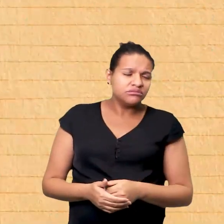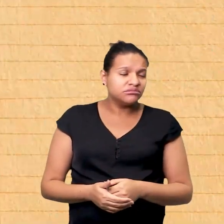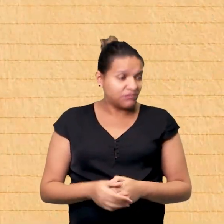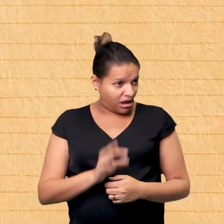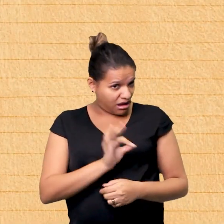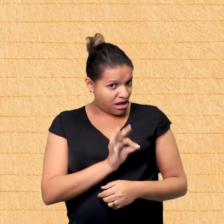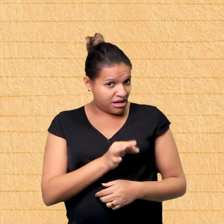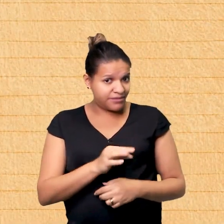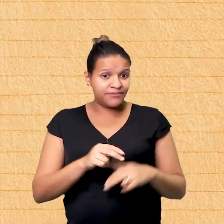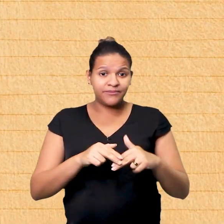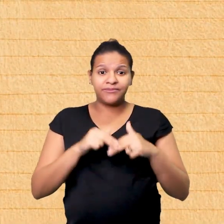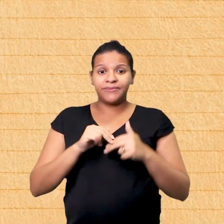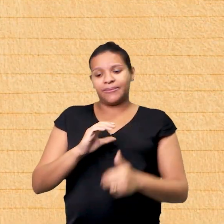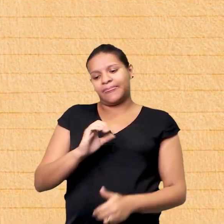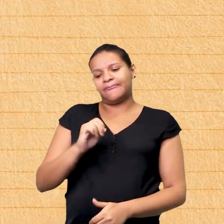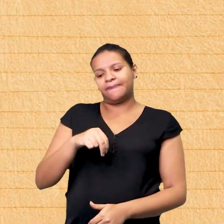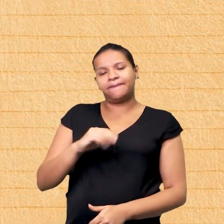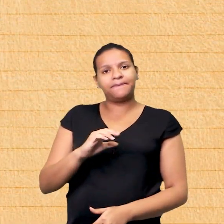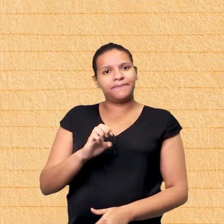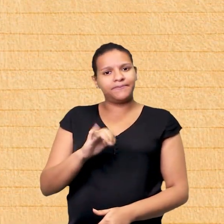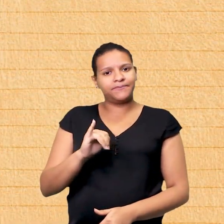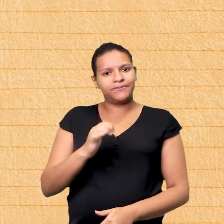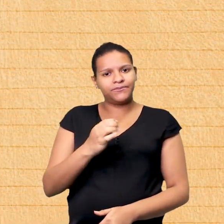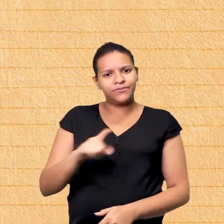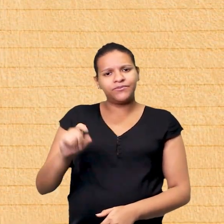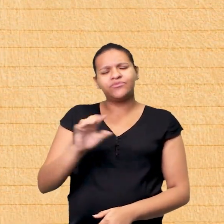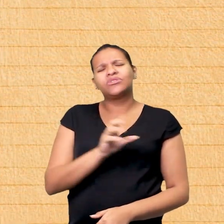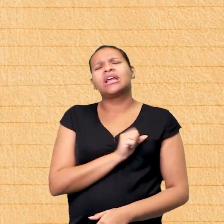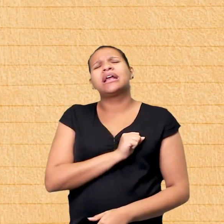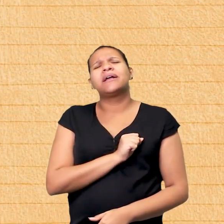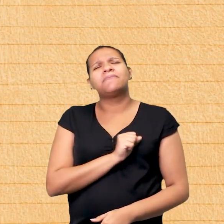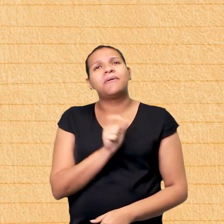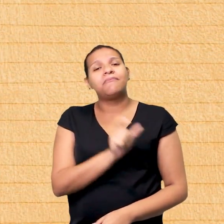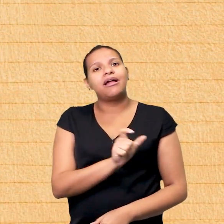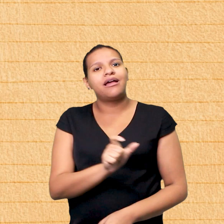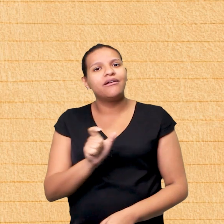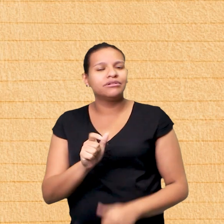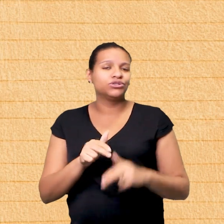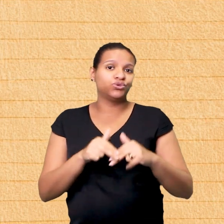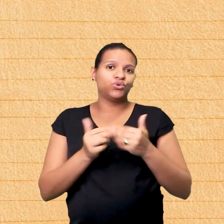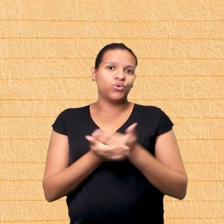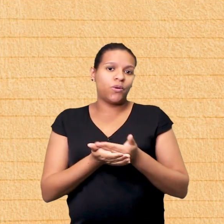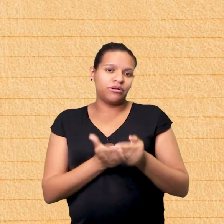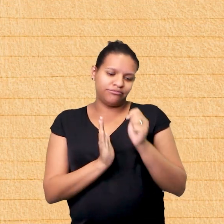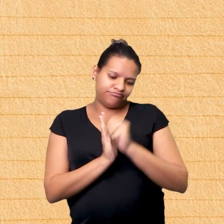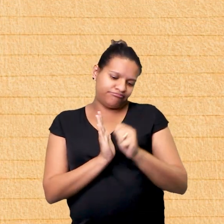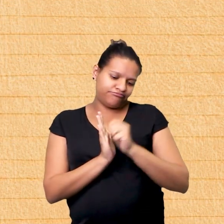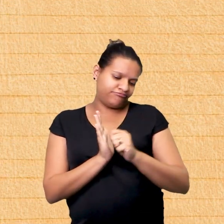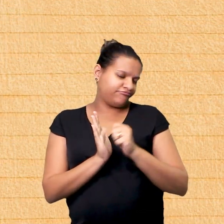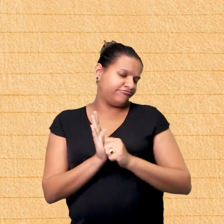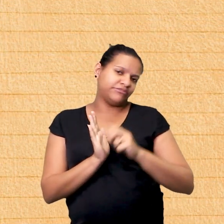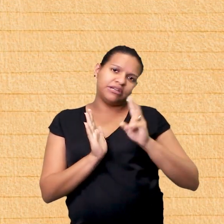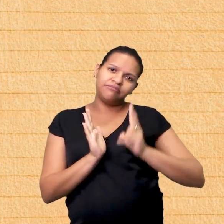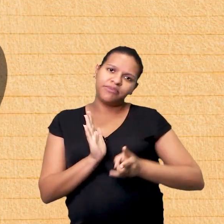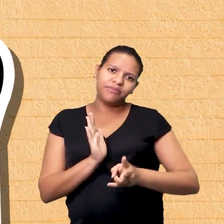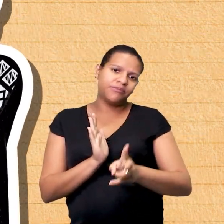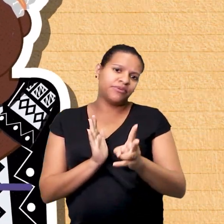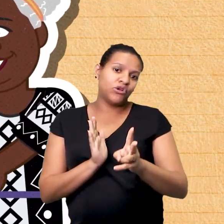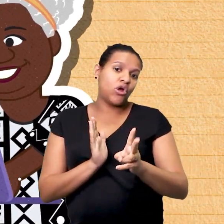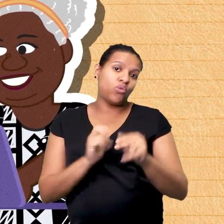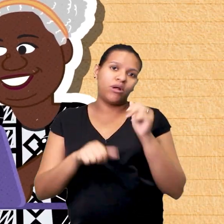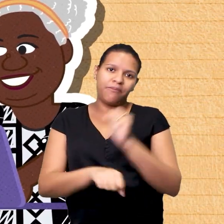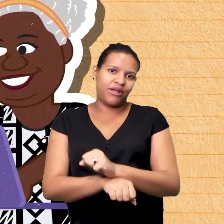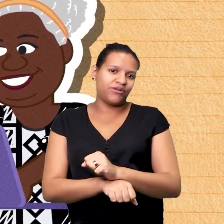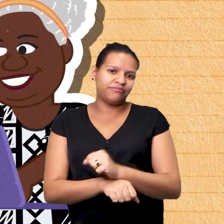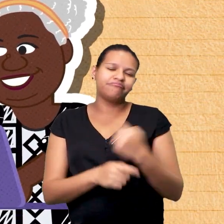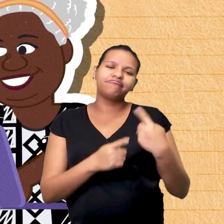A Conceição sempre teve um grande amor pelas palavras e, quando começou a escrever, nunca mais parou. Ela